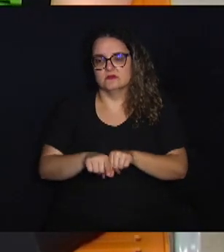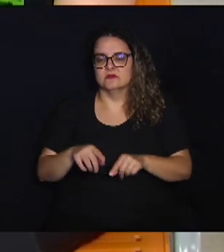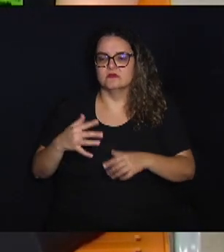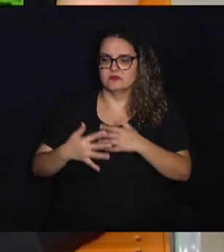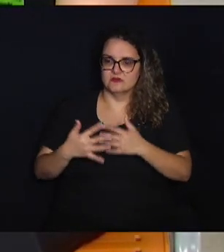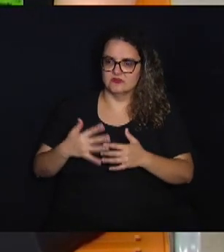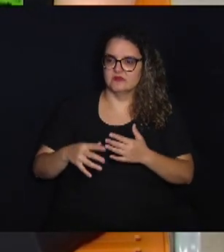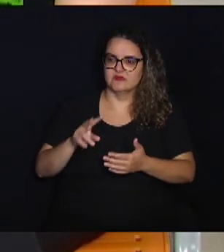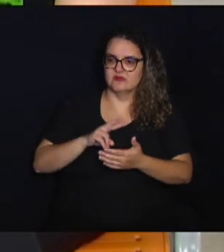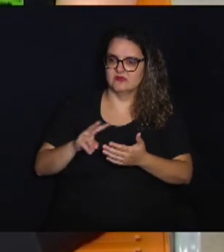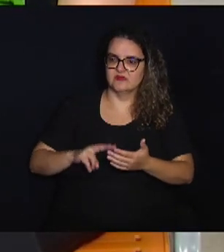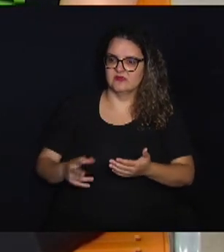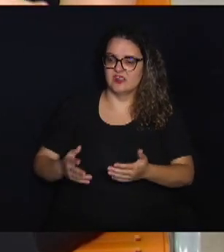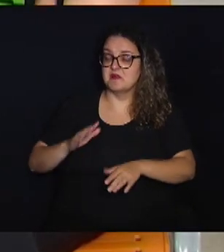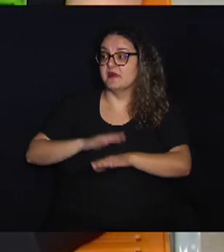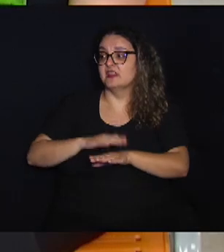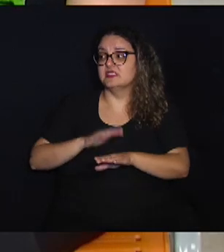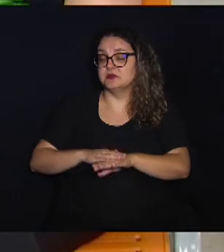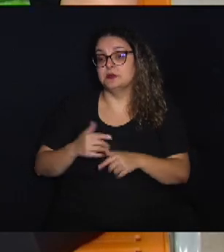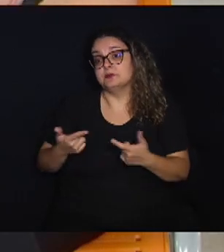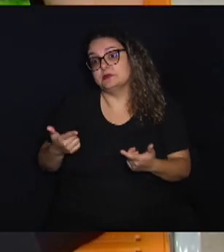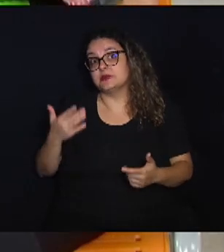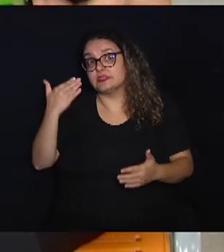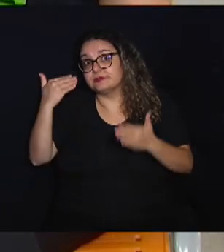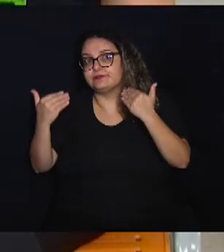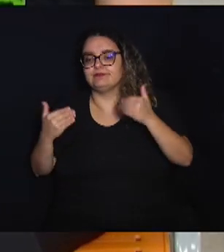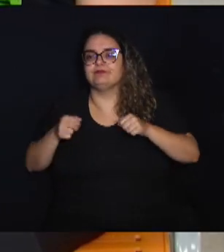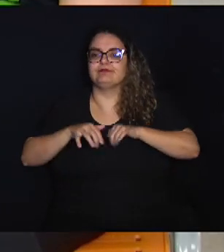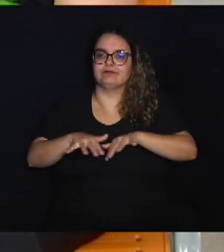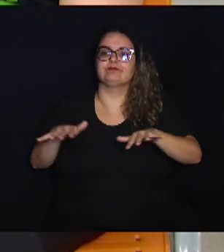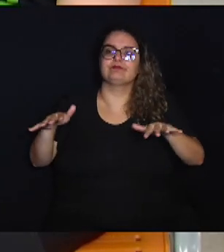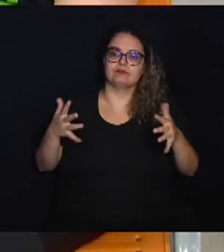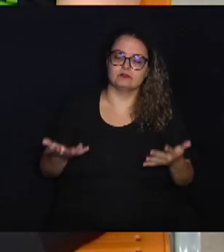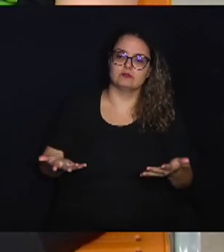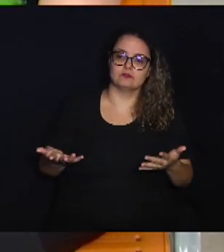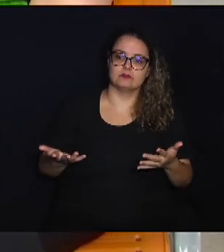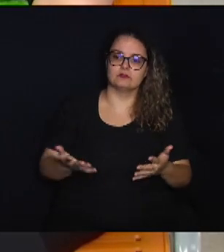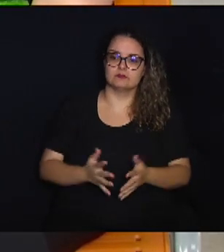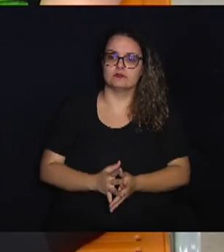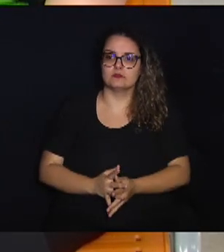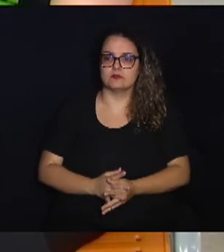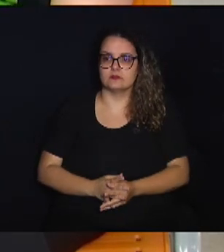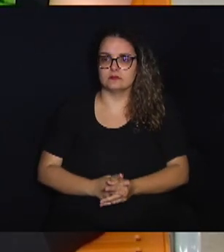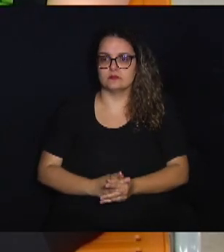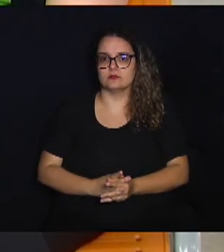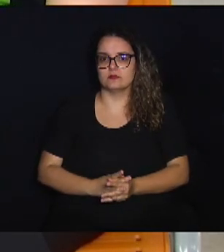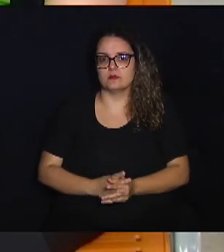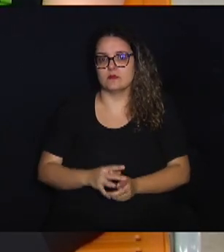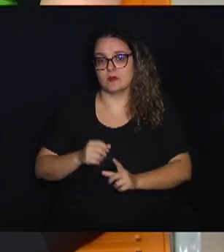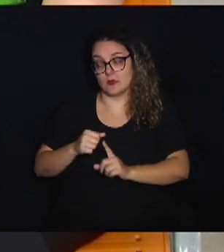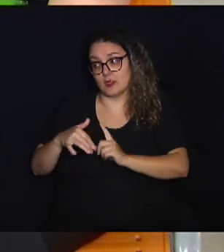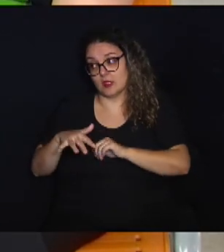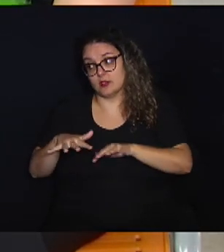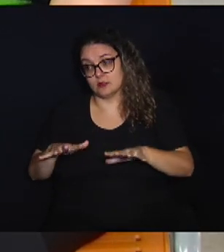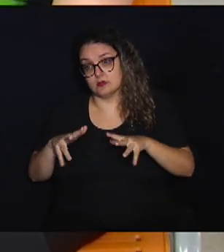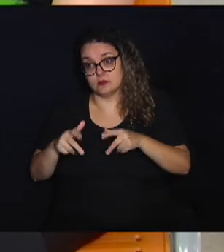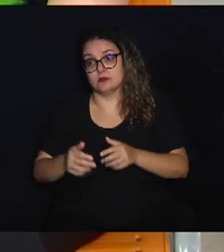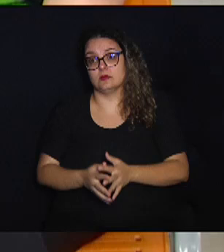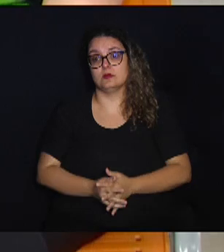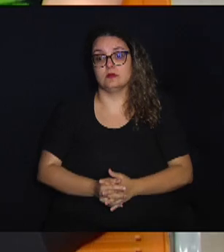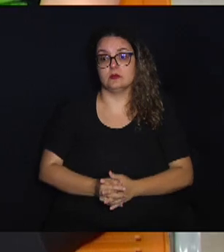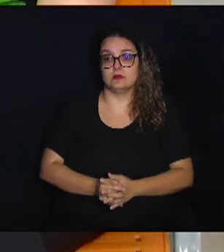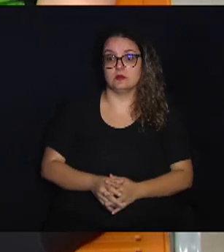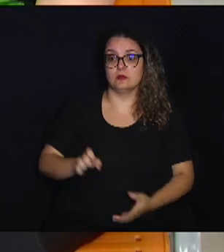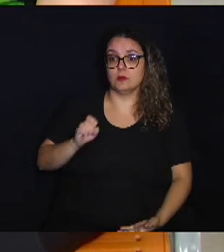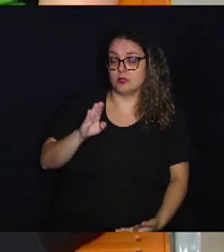que a leitura seja uma atividade mais popularizada, né? Mais distribuída na sociedade como um todo. Então os e-books